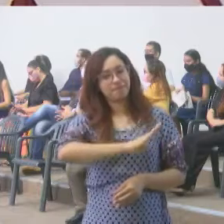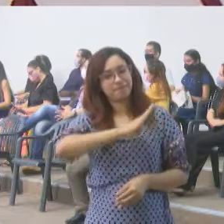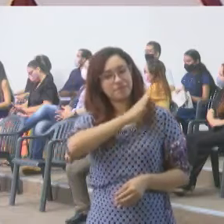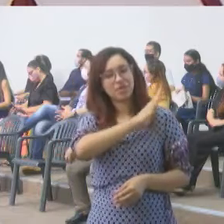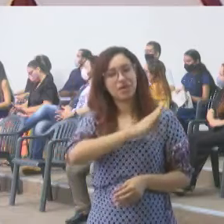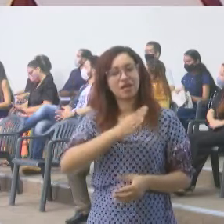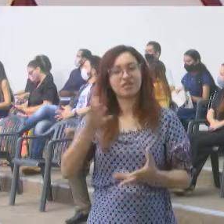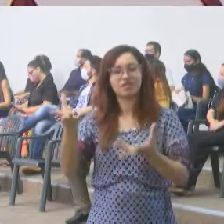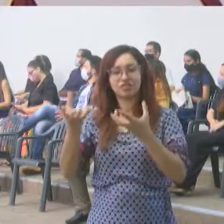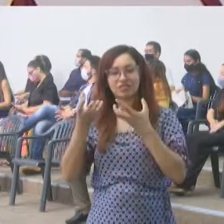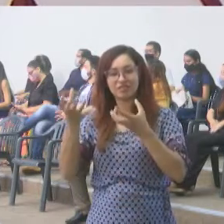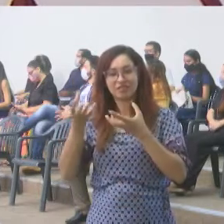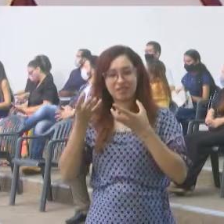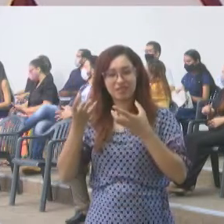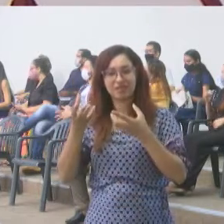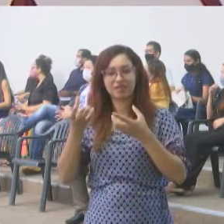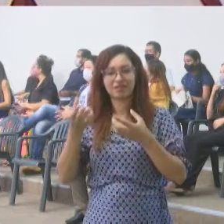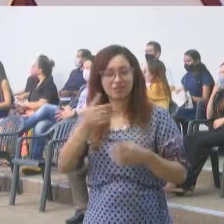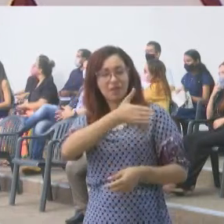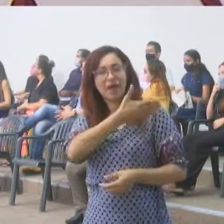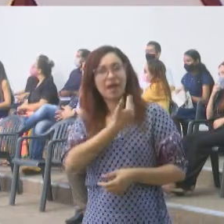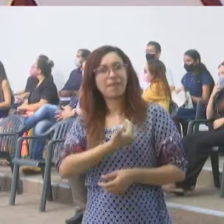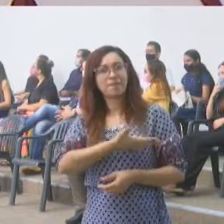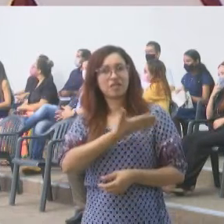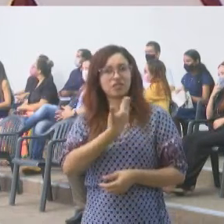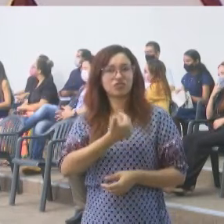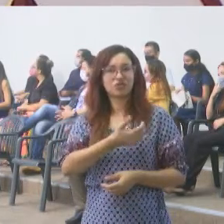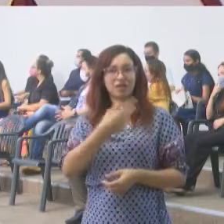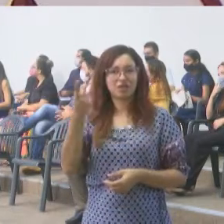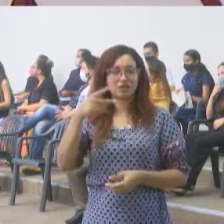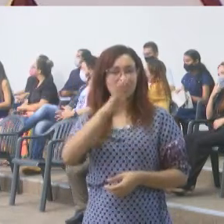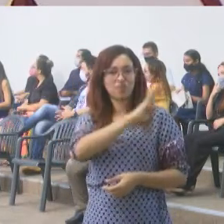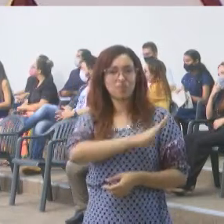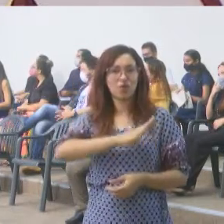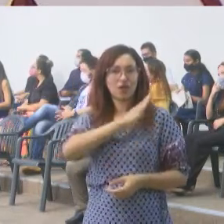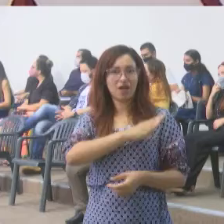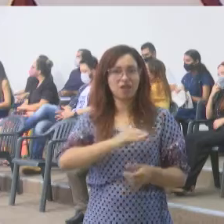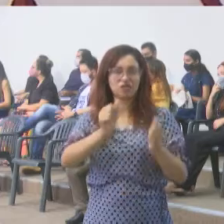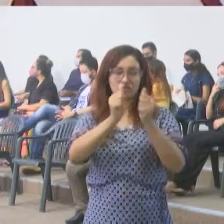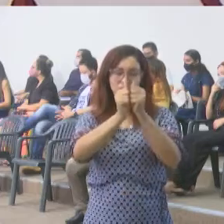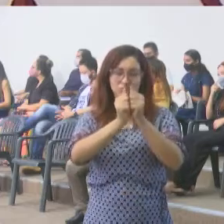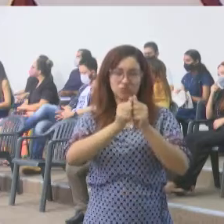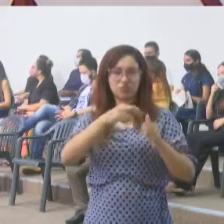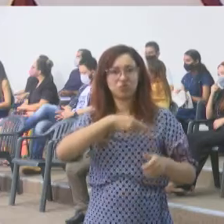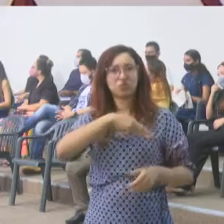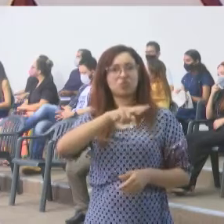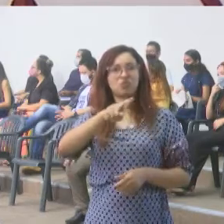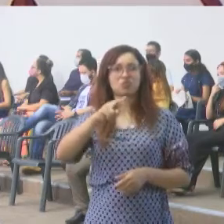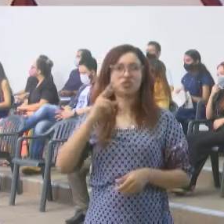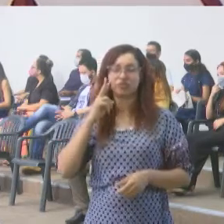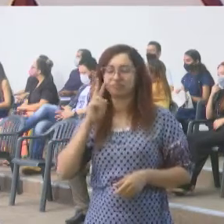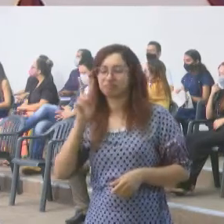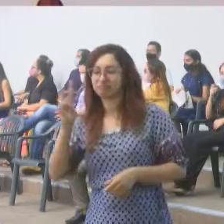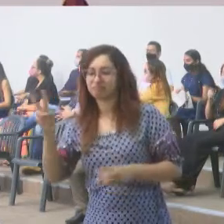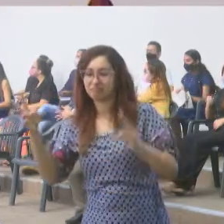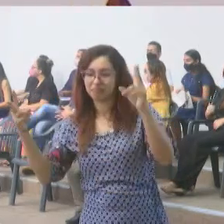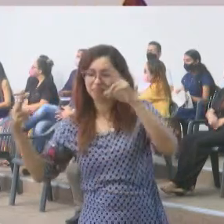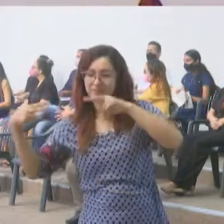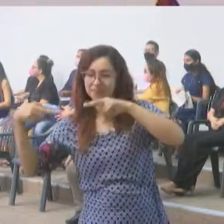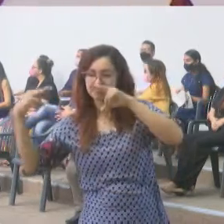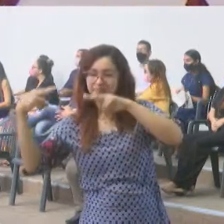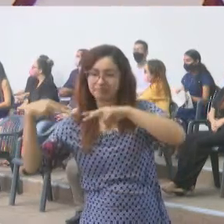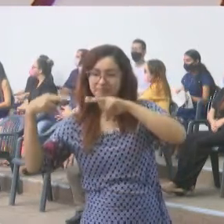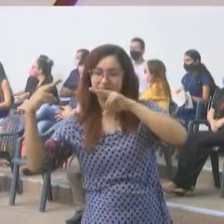interesse um pelo outro. Eles estão apaixonados. É claro que Boaz tinha interesse, a Ruth tinha interesse por Boaz, e Boaz por tudo aquilo que